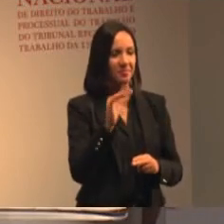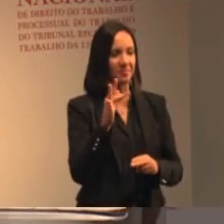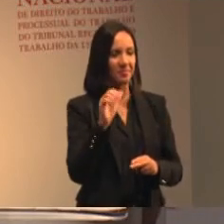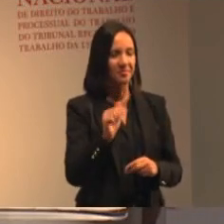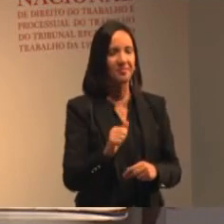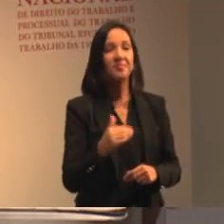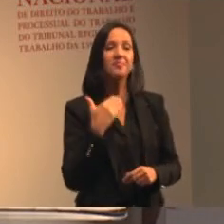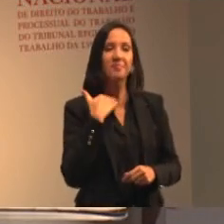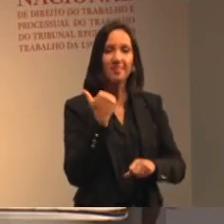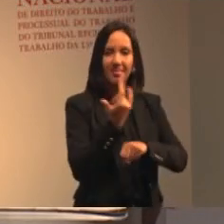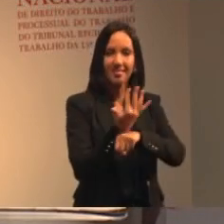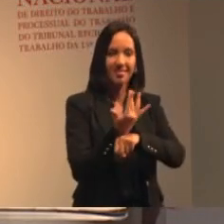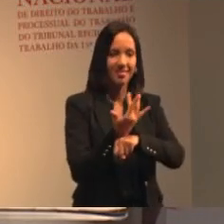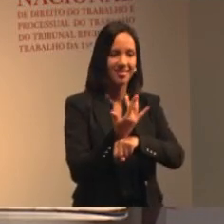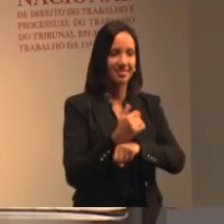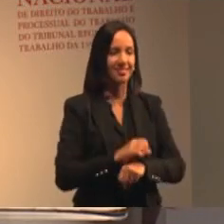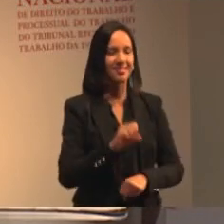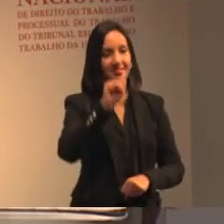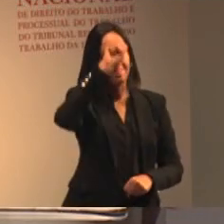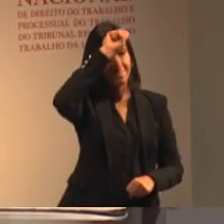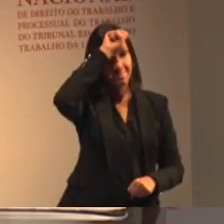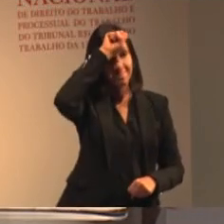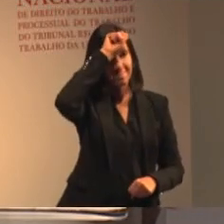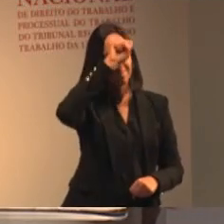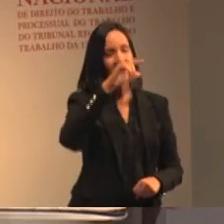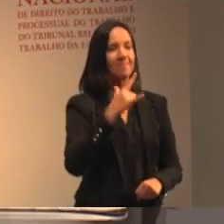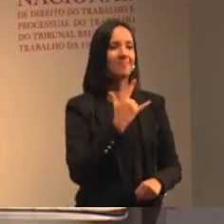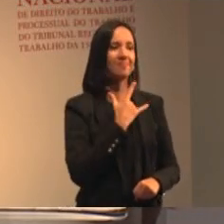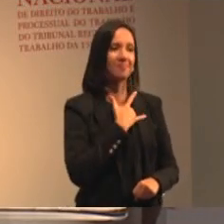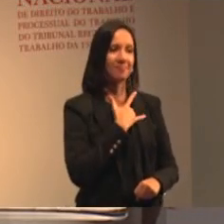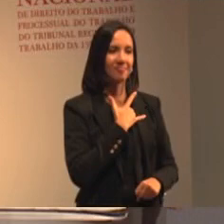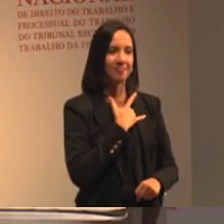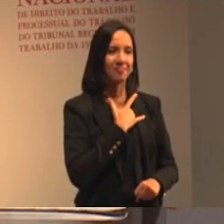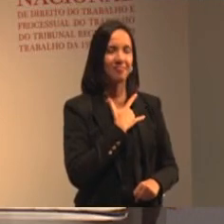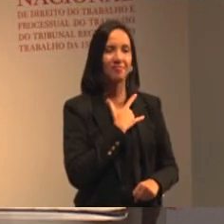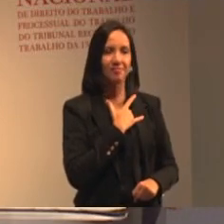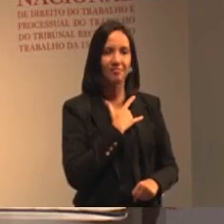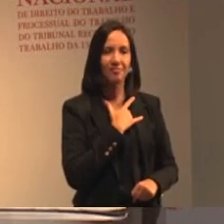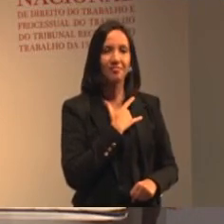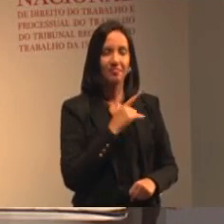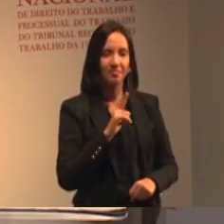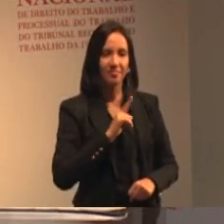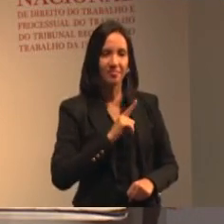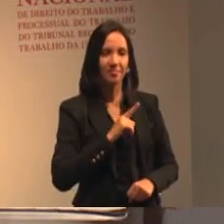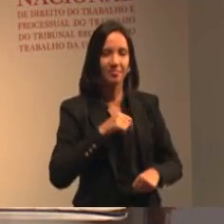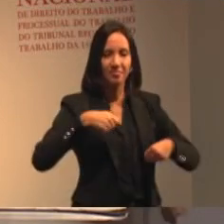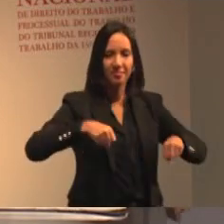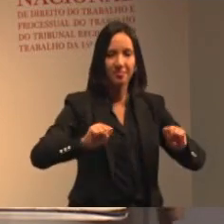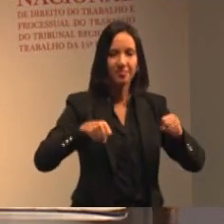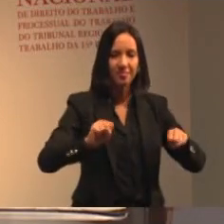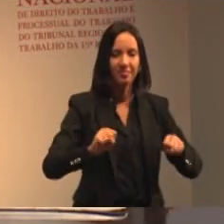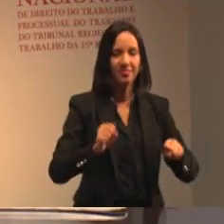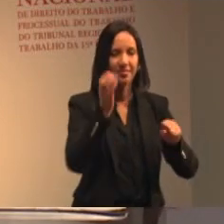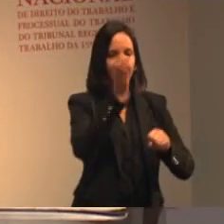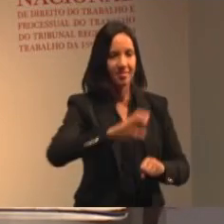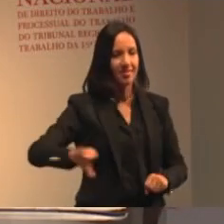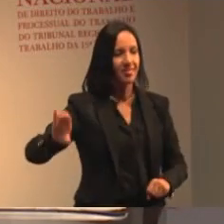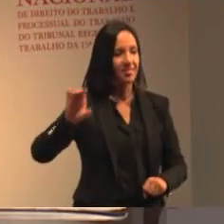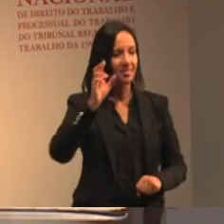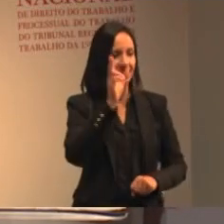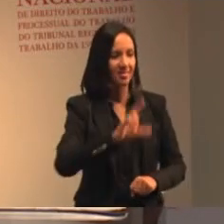Banco Santander, Samsung, Honda, General Motors, Unilever, Sicoob